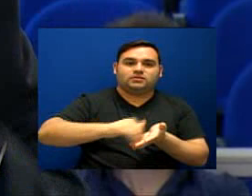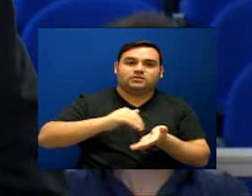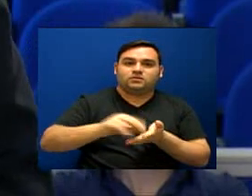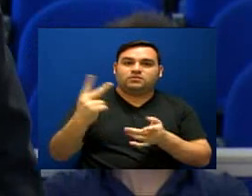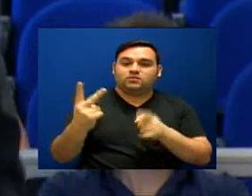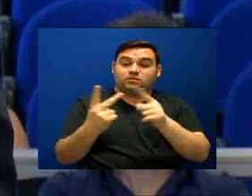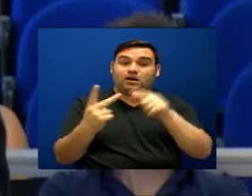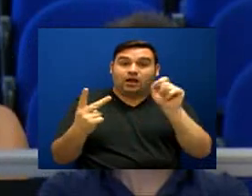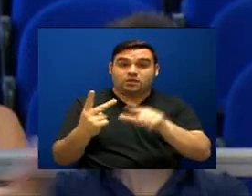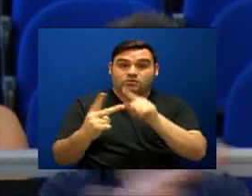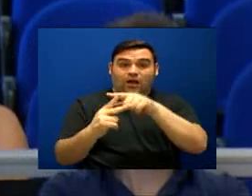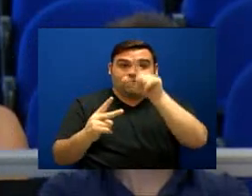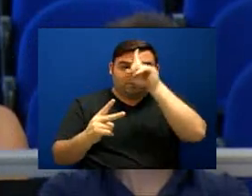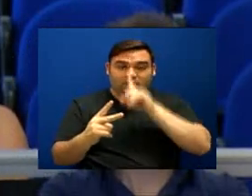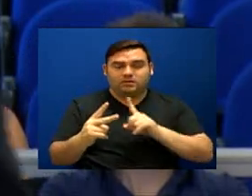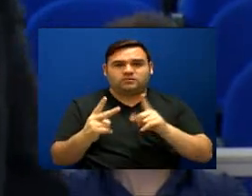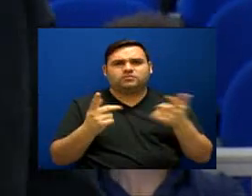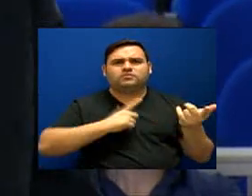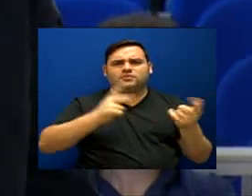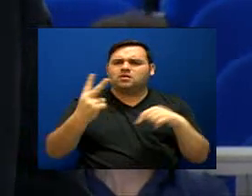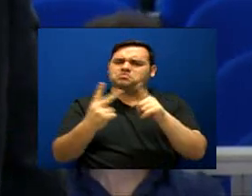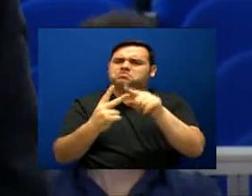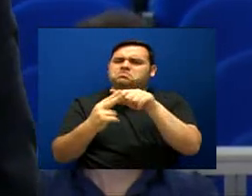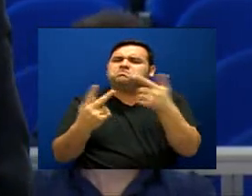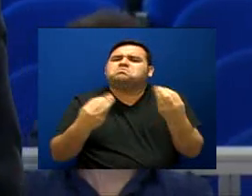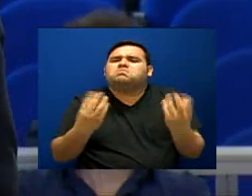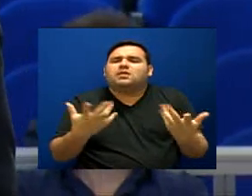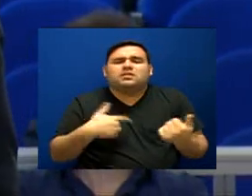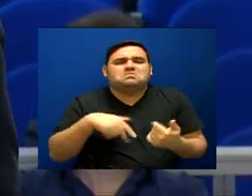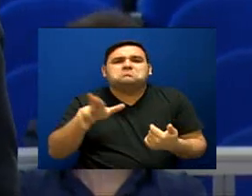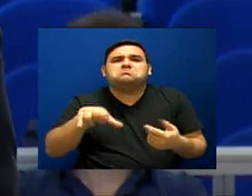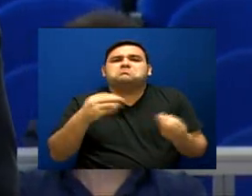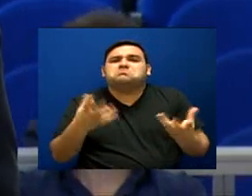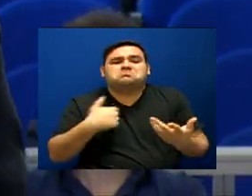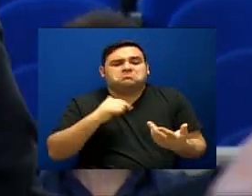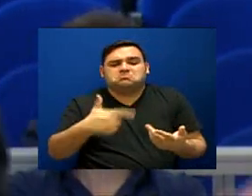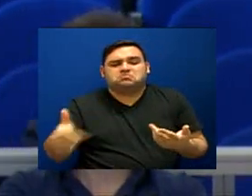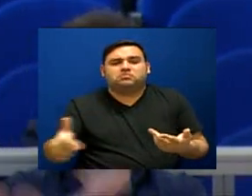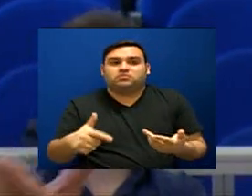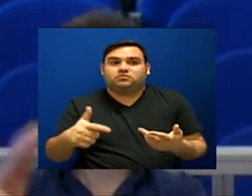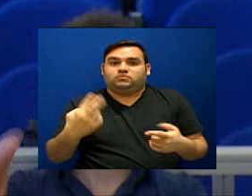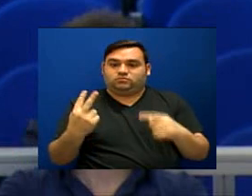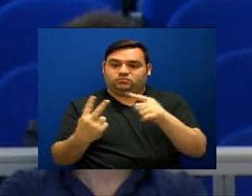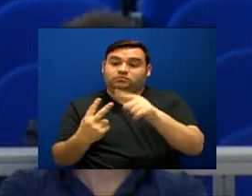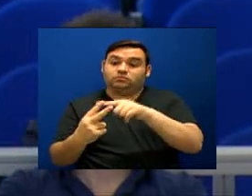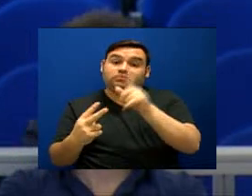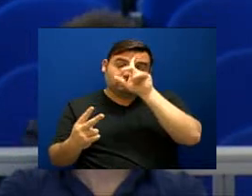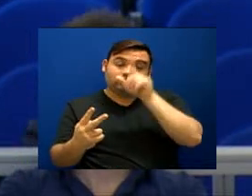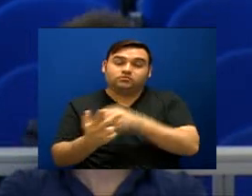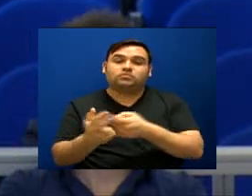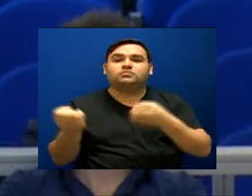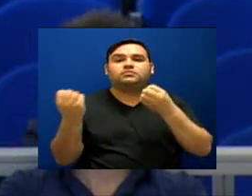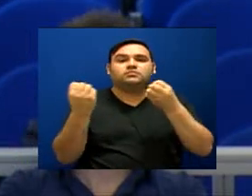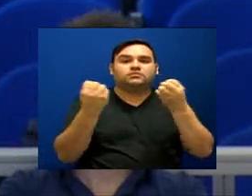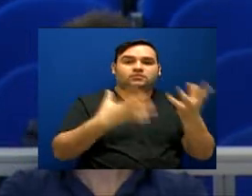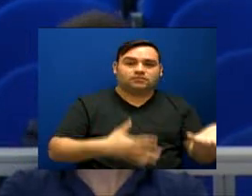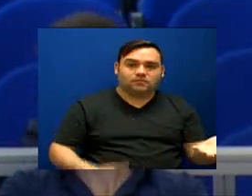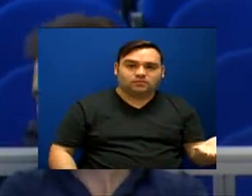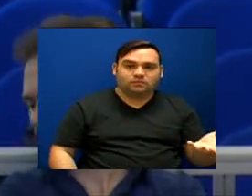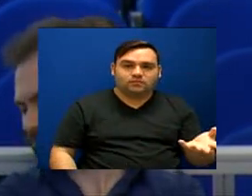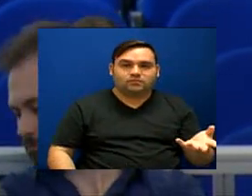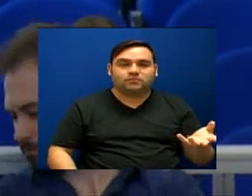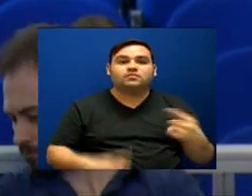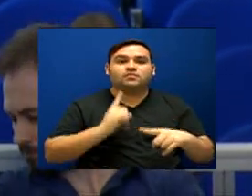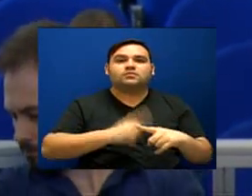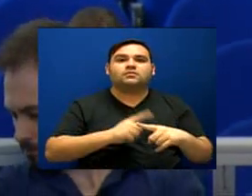azul e um amarelo. Eu tinha lá aqueles 2 toners que não tinham utilidade nenhuma para mim. Decidi devolver esse toner